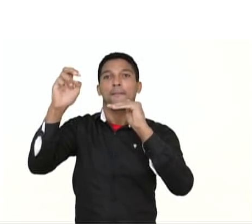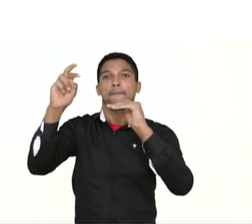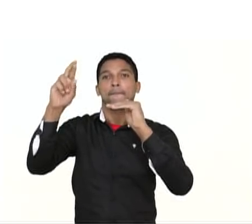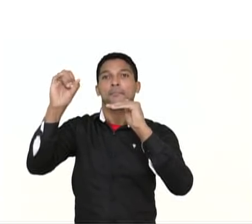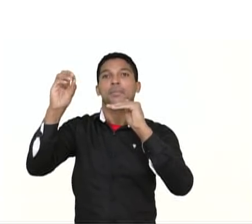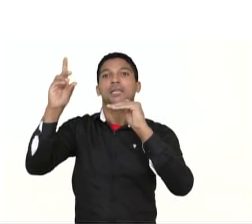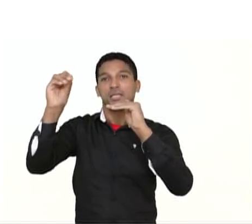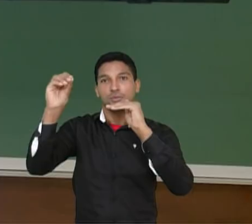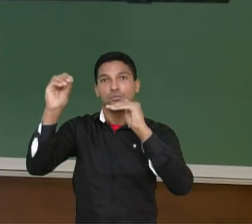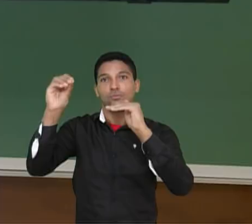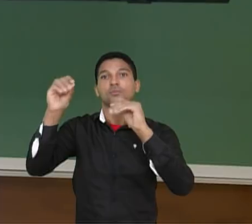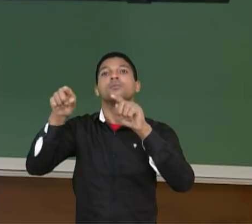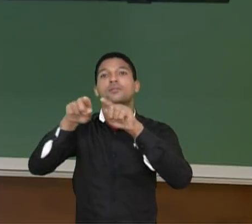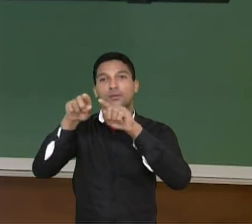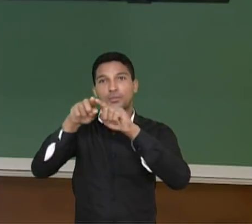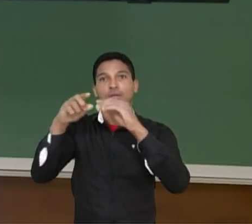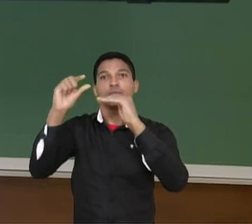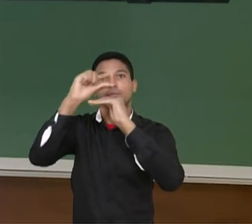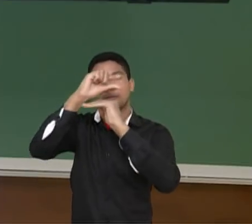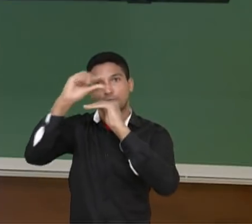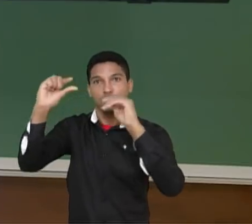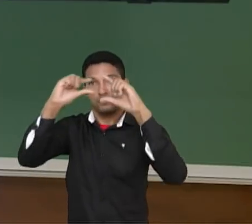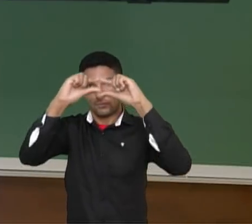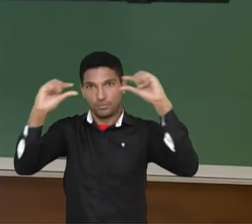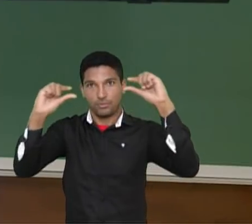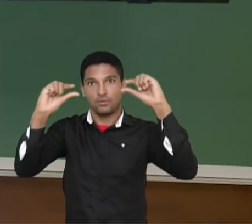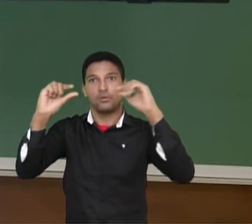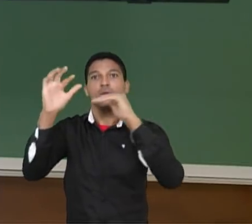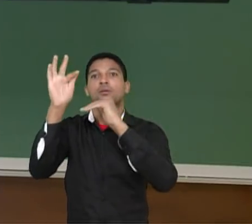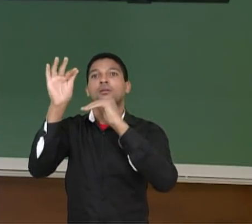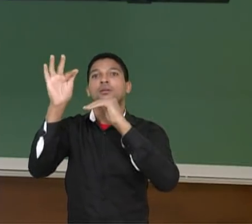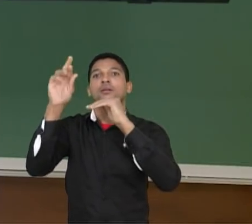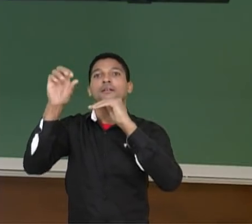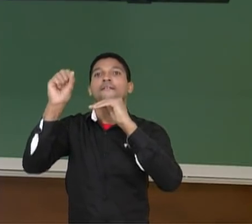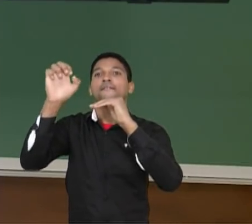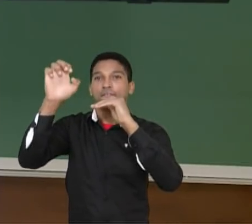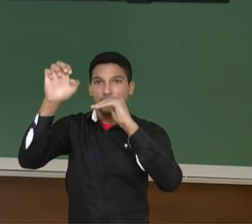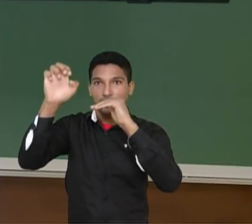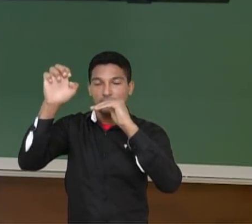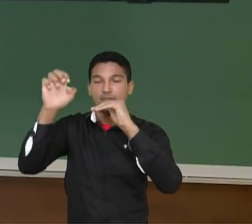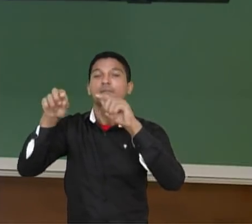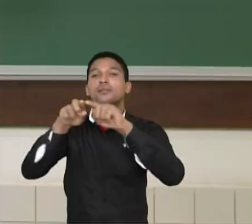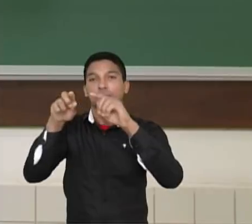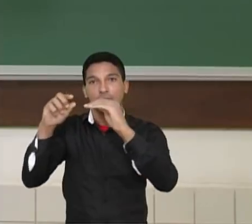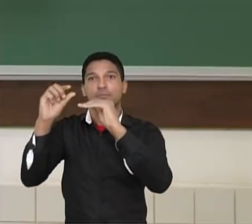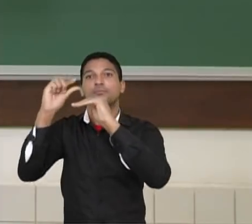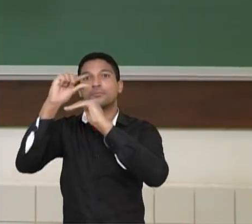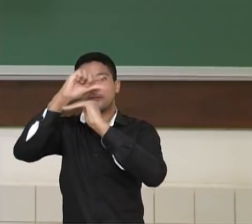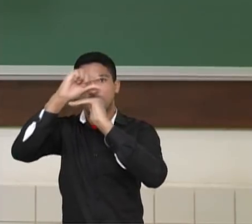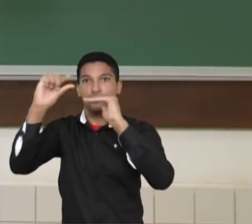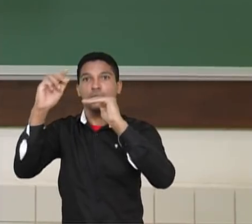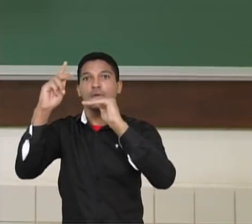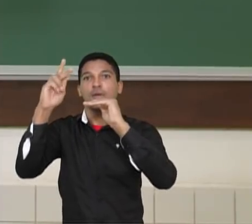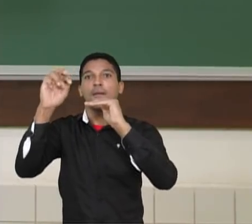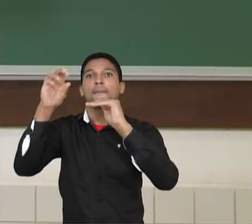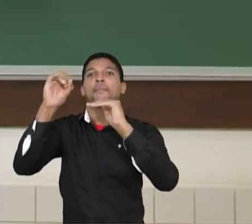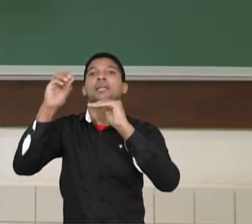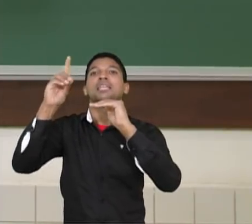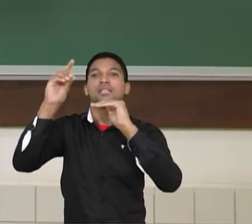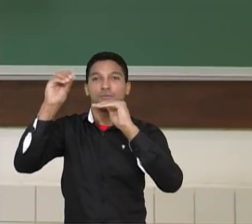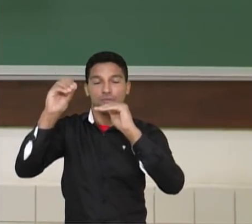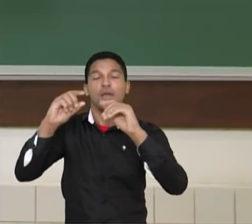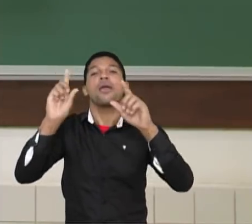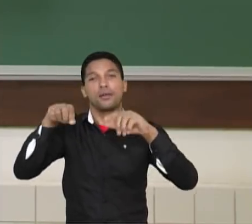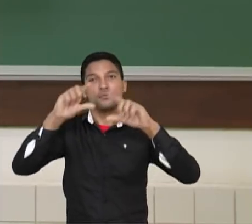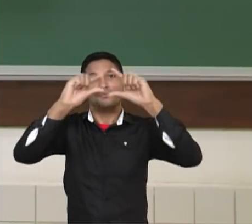é tanto frase, quanto oração, quanto período, ok? Então, é